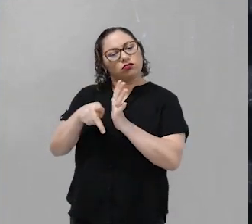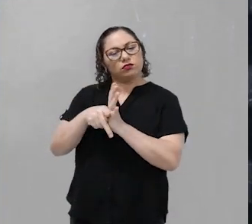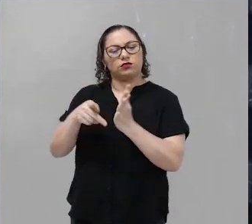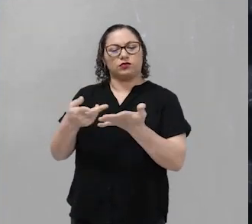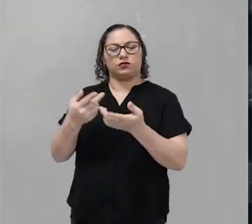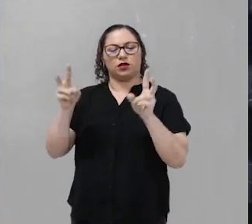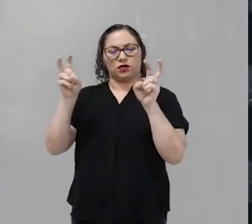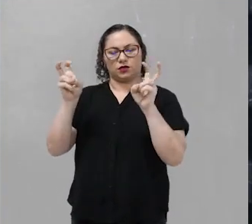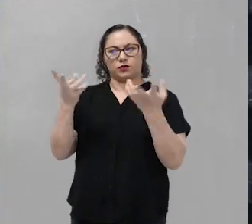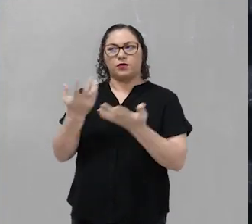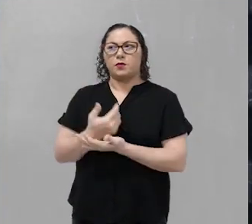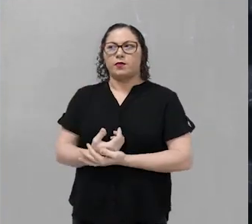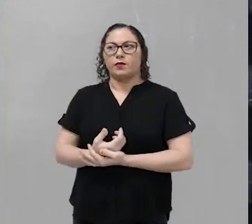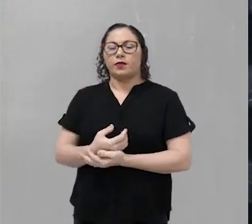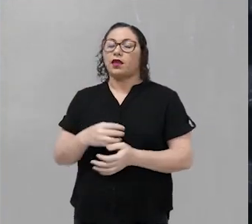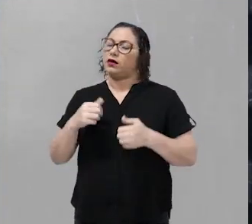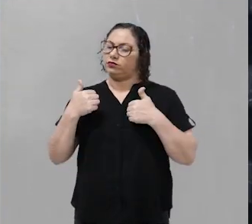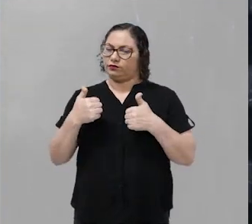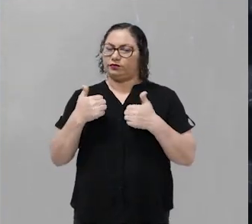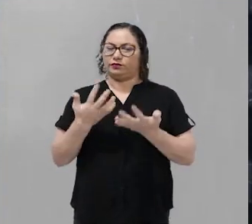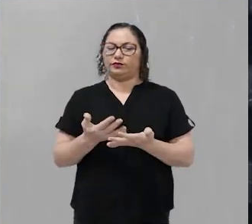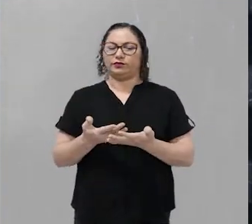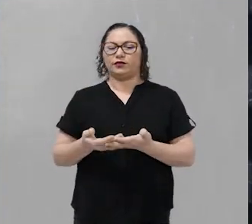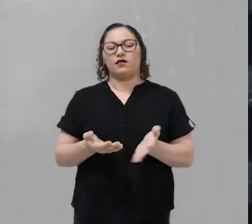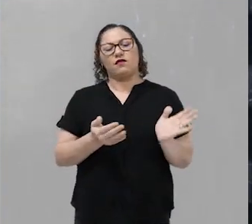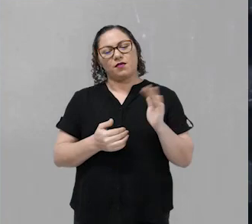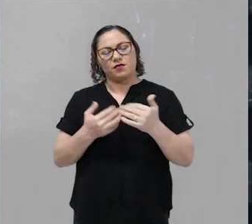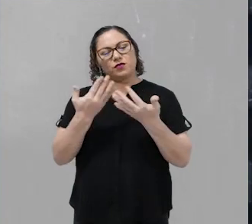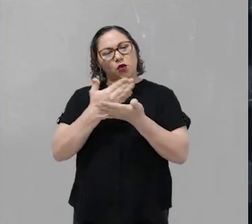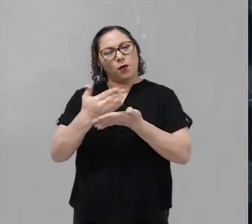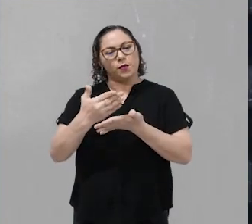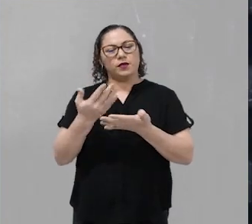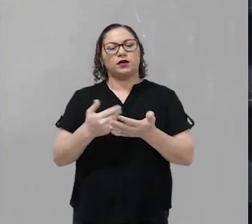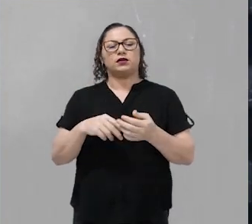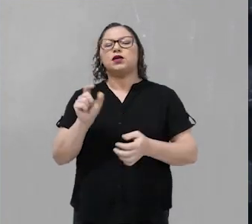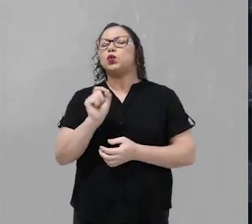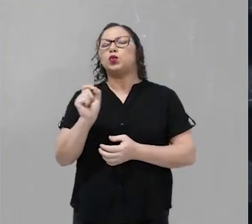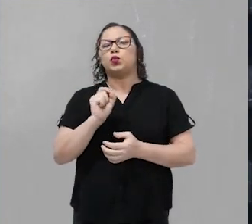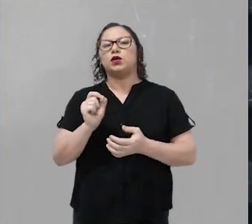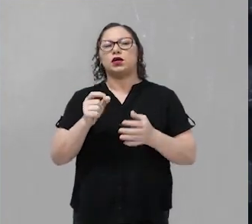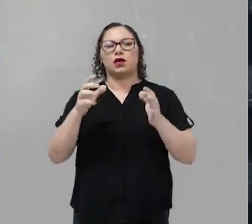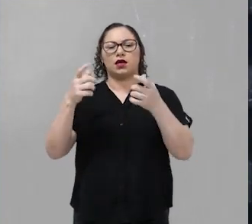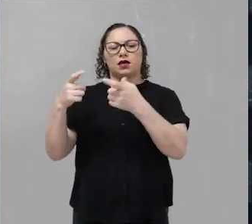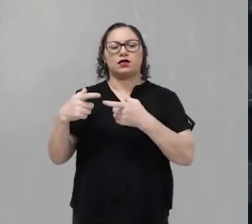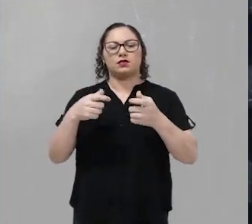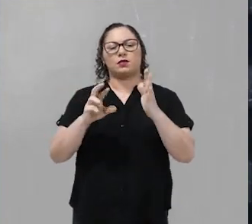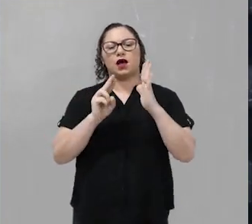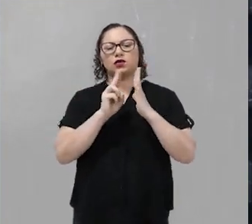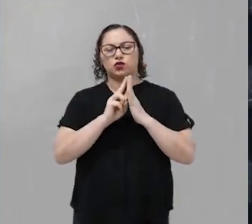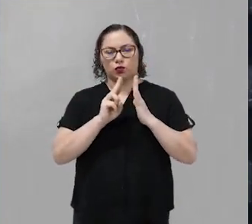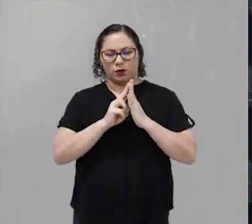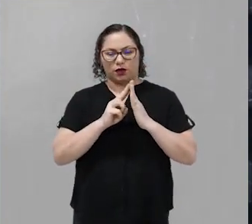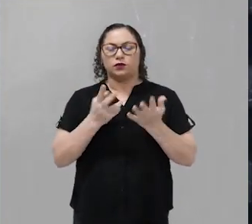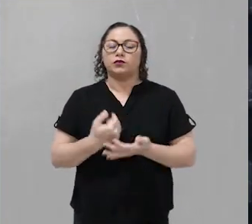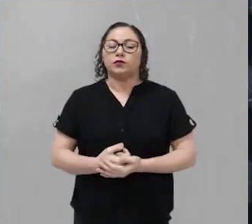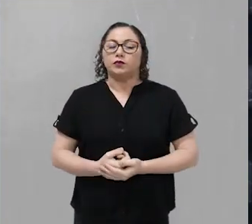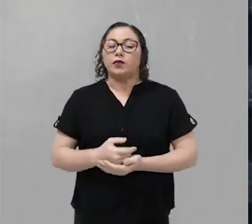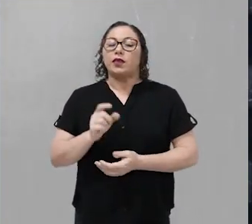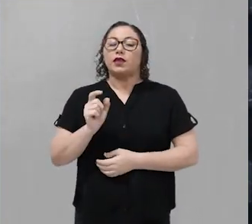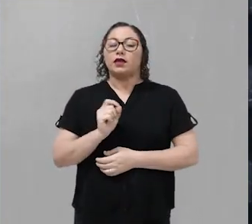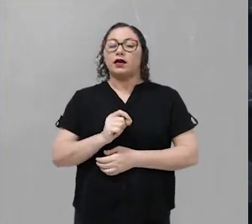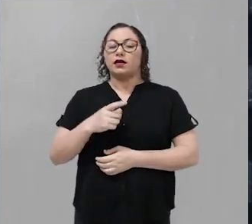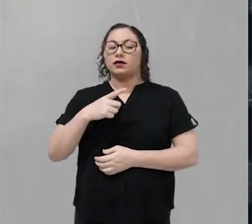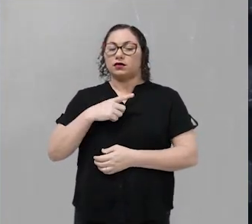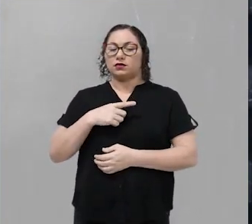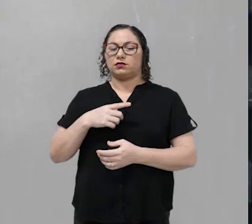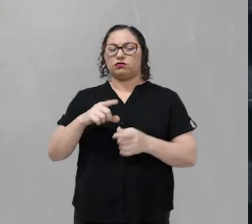nesse conteúdo. Beleza? Então vamos começar nossa aula falando sobre o que é espaço urbano. Então aqui tem uma definição no